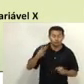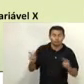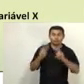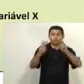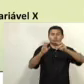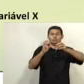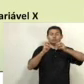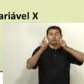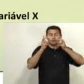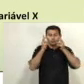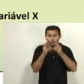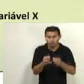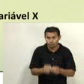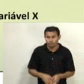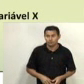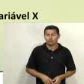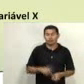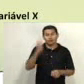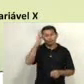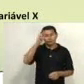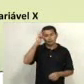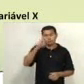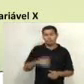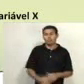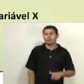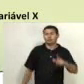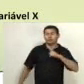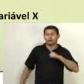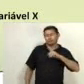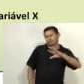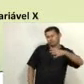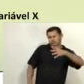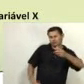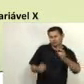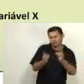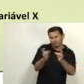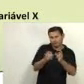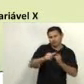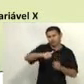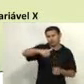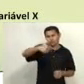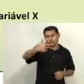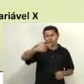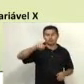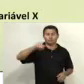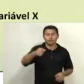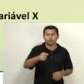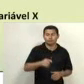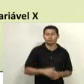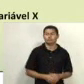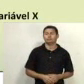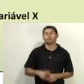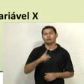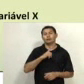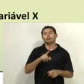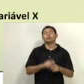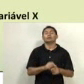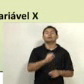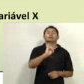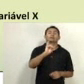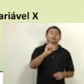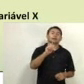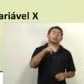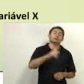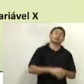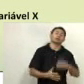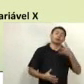dar exatamente o mesmo. Então, só recapitulando, eu tenho uma média de vendas, né, de 12.000, eu tenho um sigma